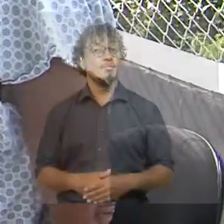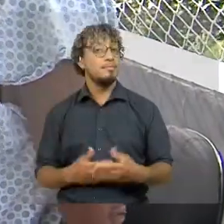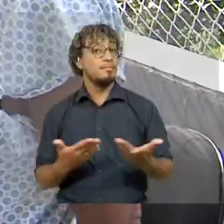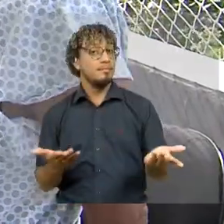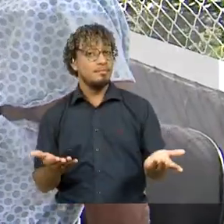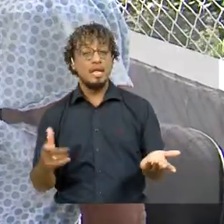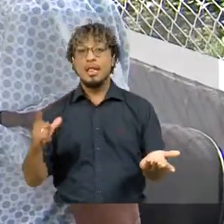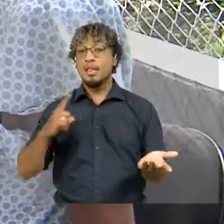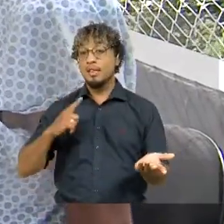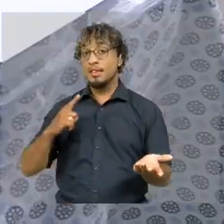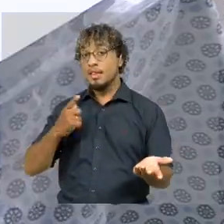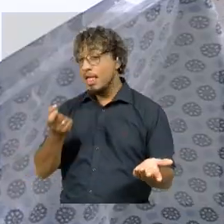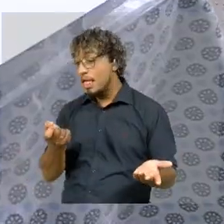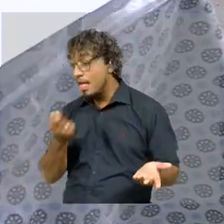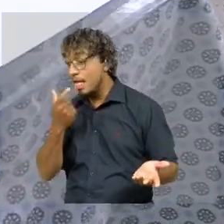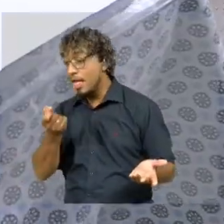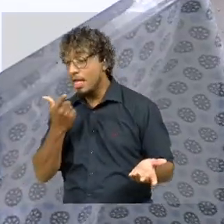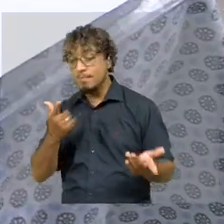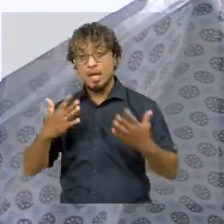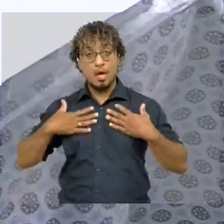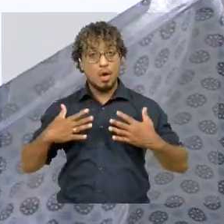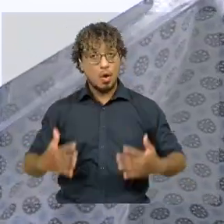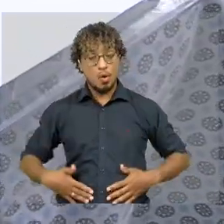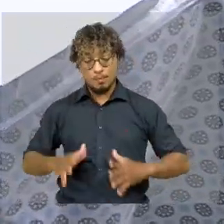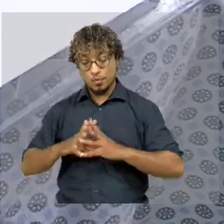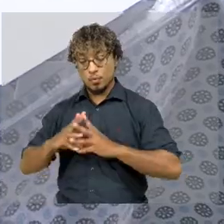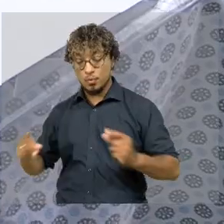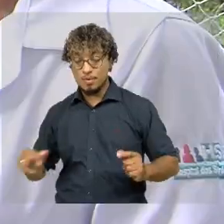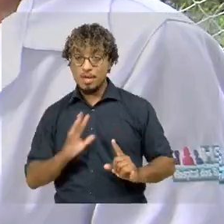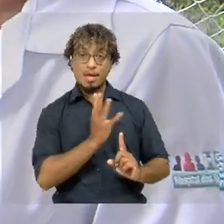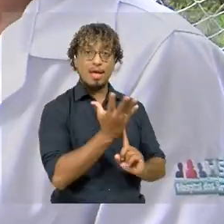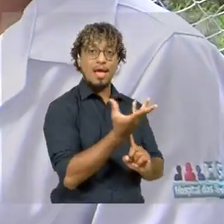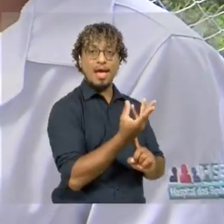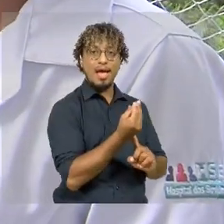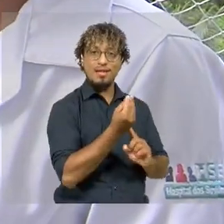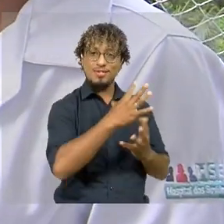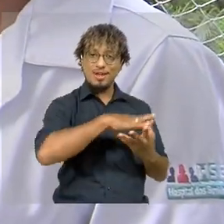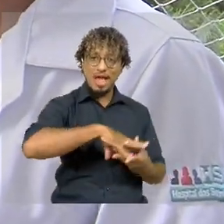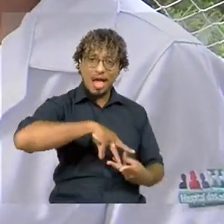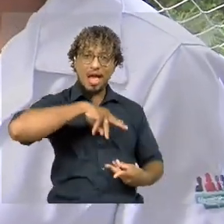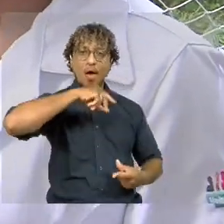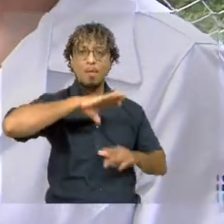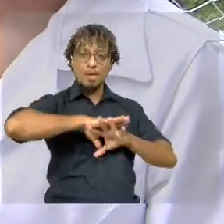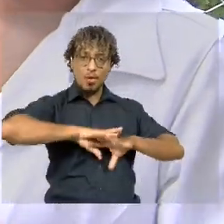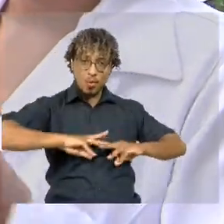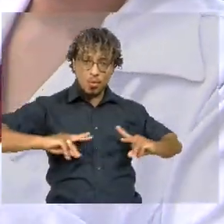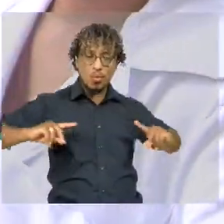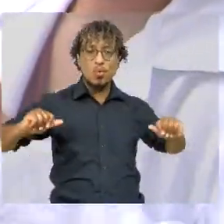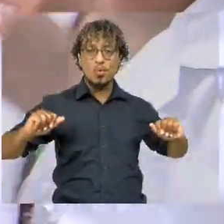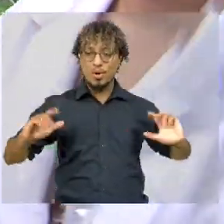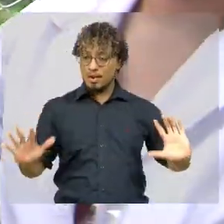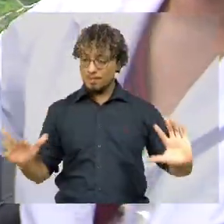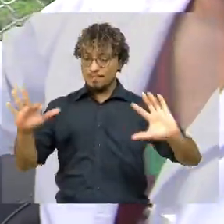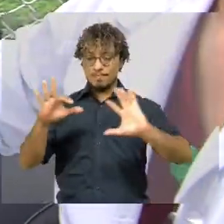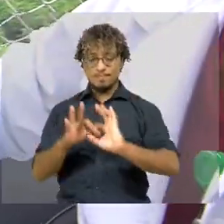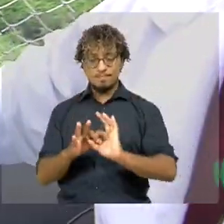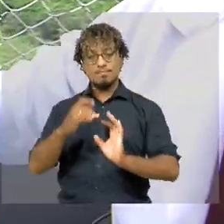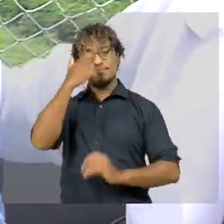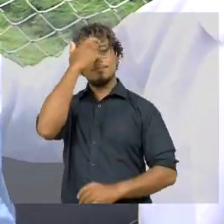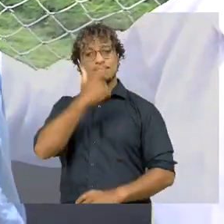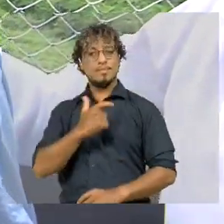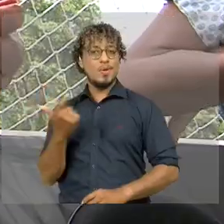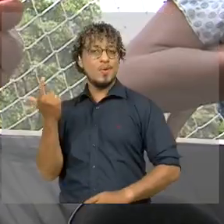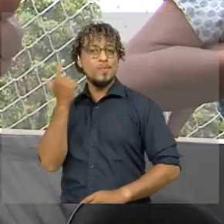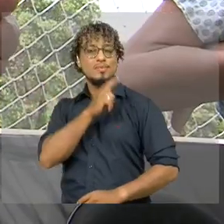remédio que cura o corpo e tem arte que cura a alma. Unindo os dois, o ser humano adquire a plenitude